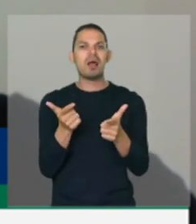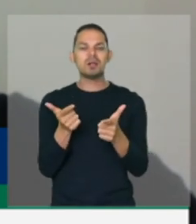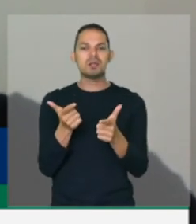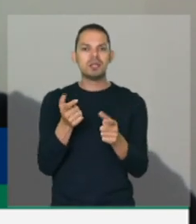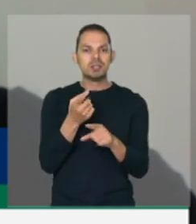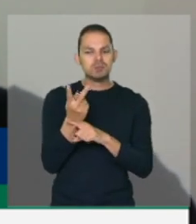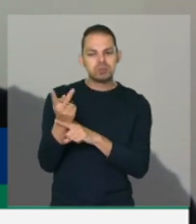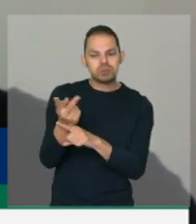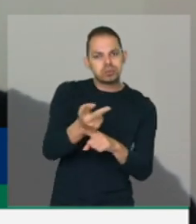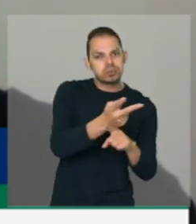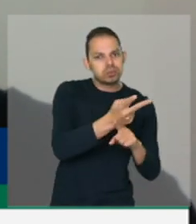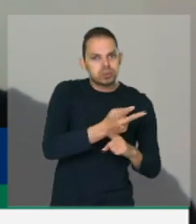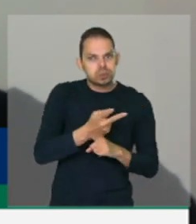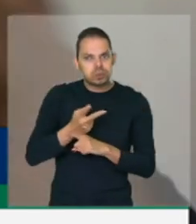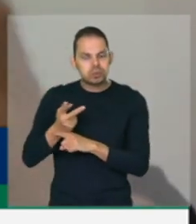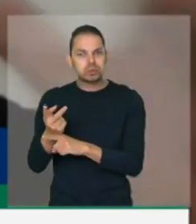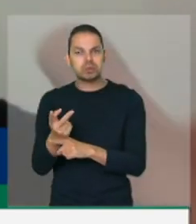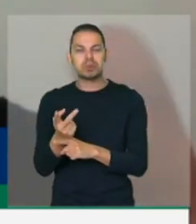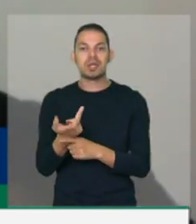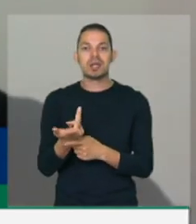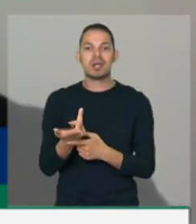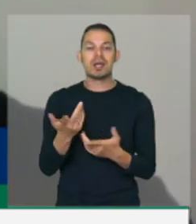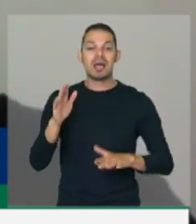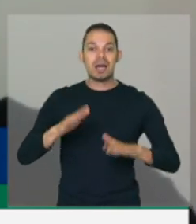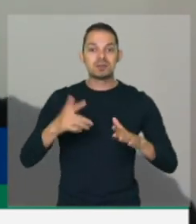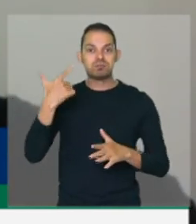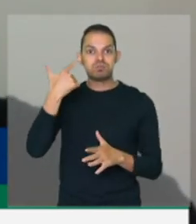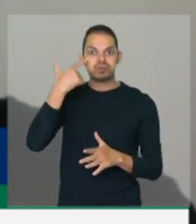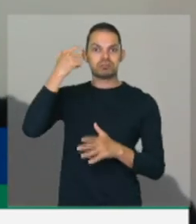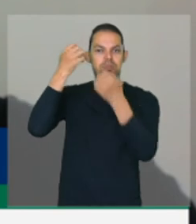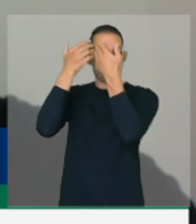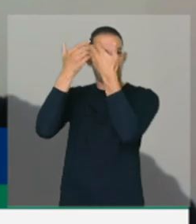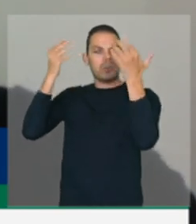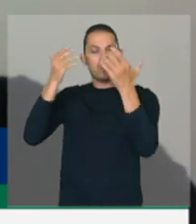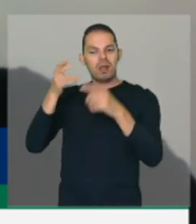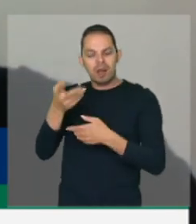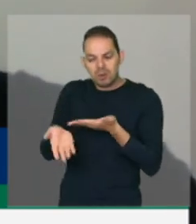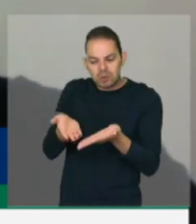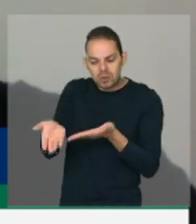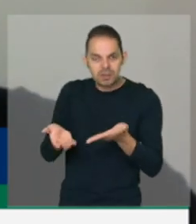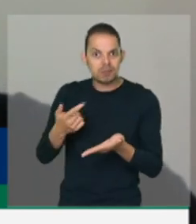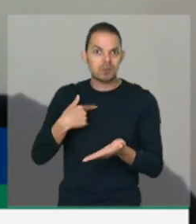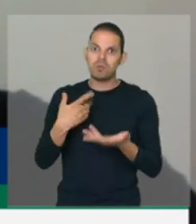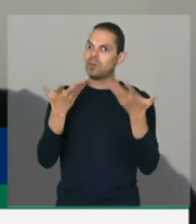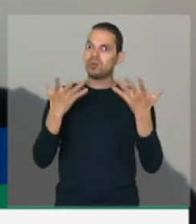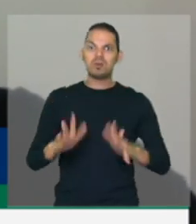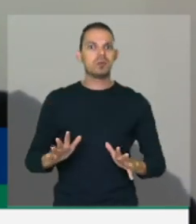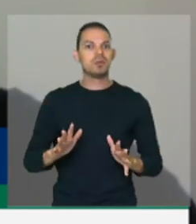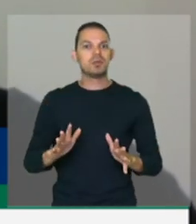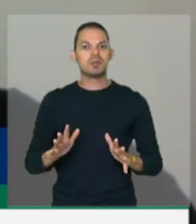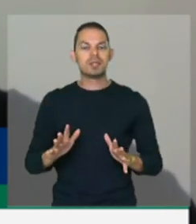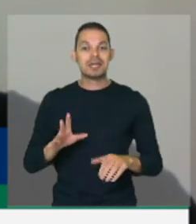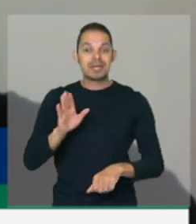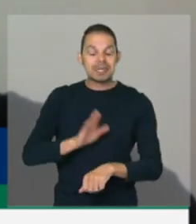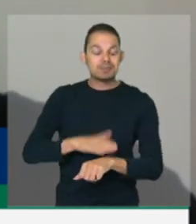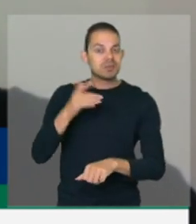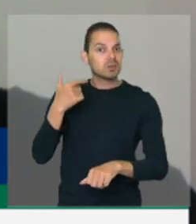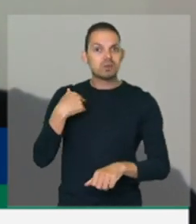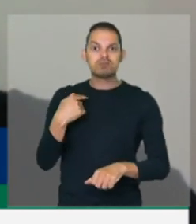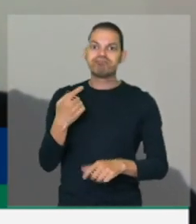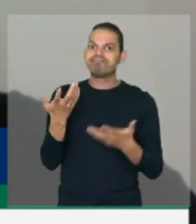patrulhamentos, segurar no colo um amigo com o cérebro aparecendo por um tiro de fuzil, eu não admiti, naquele momento, de maneira